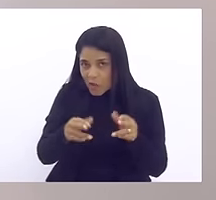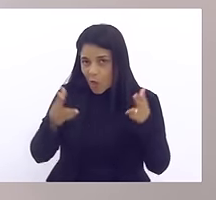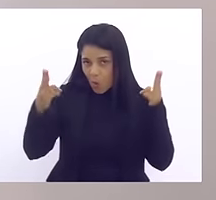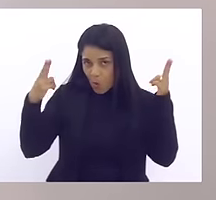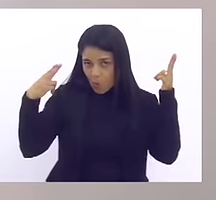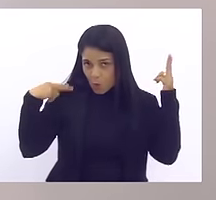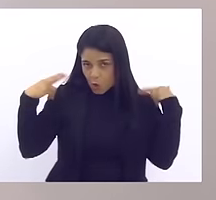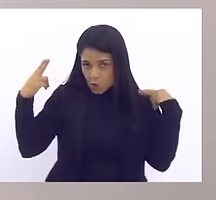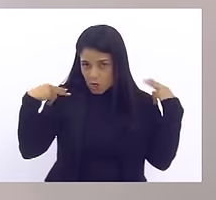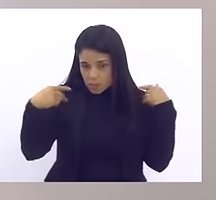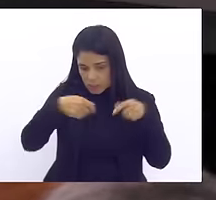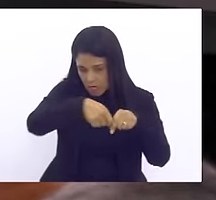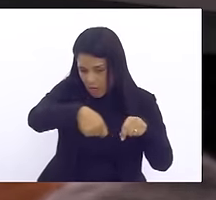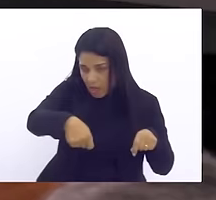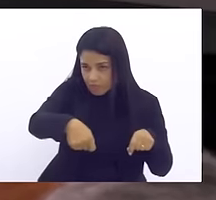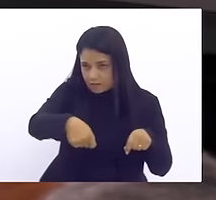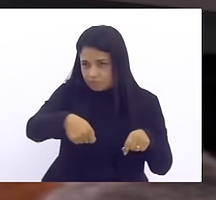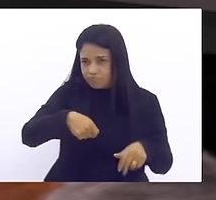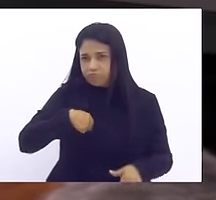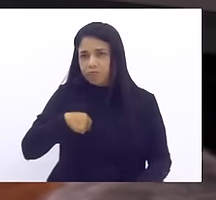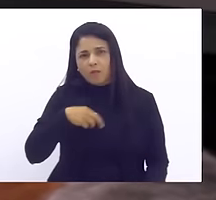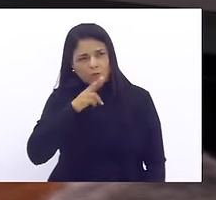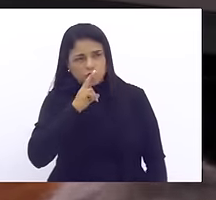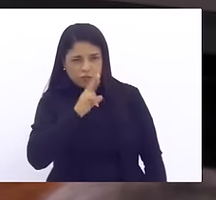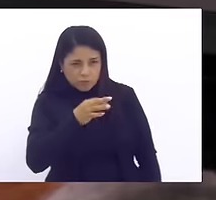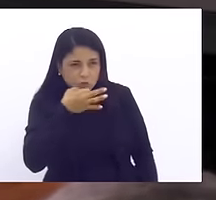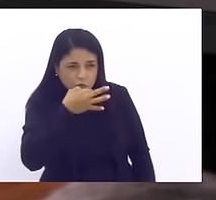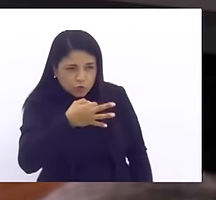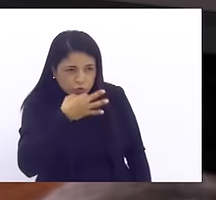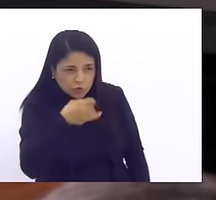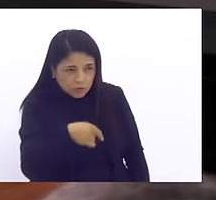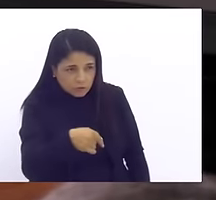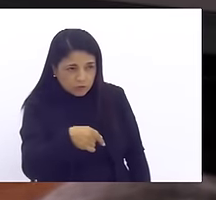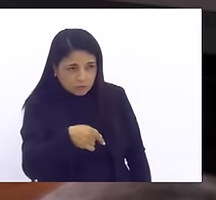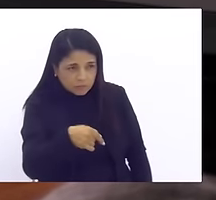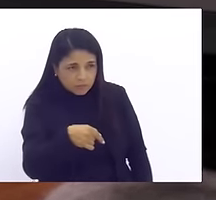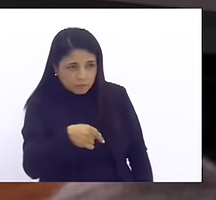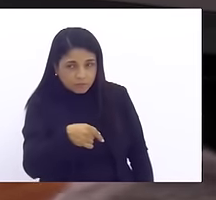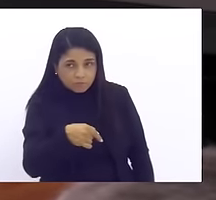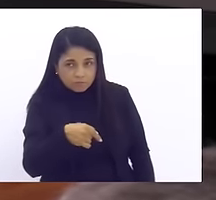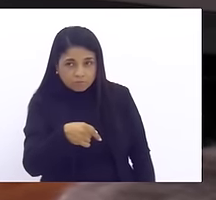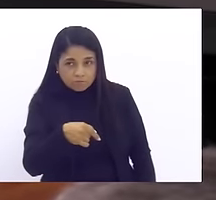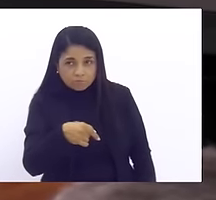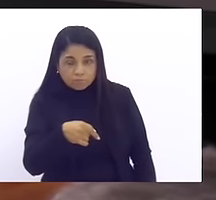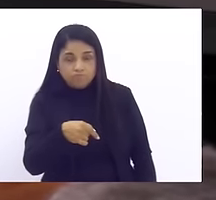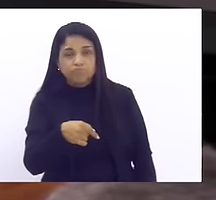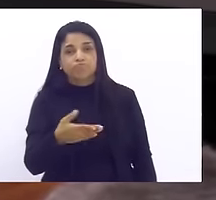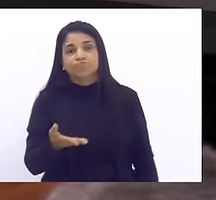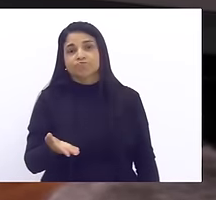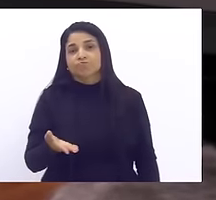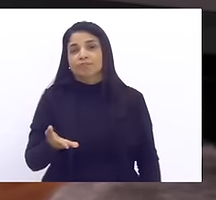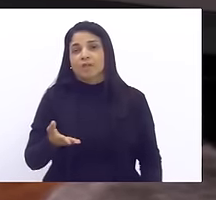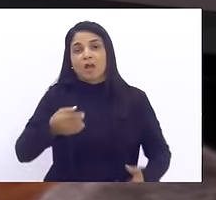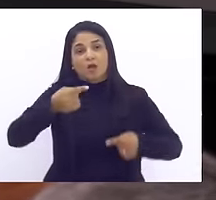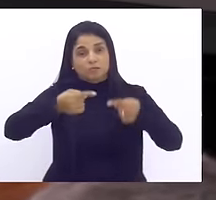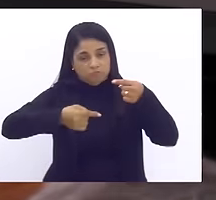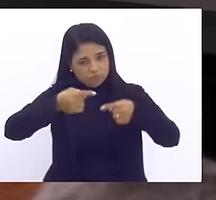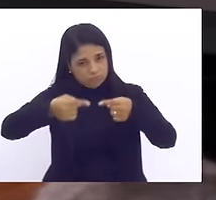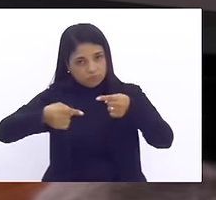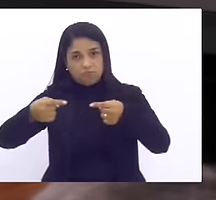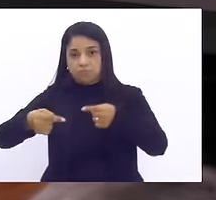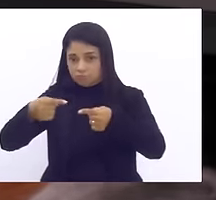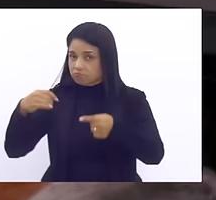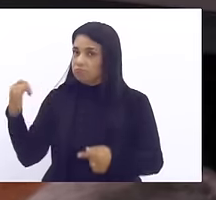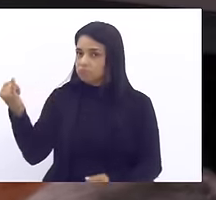lacrar silêncio eu posso responder com uma sugestão nós estamos no meio de uma de uma de um debate que é muito